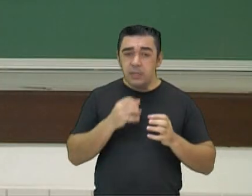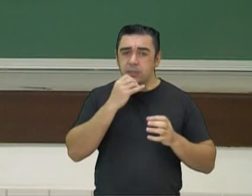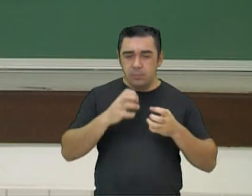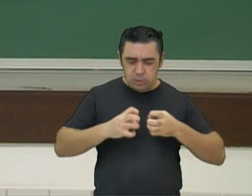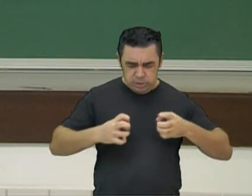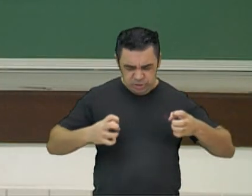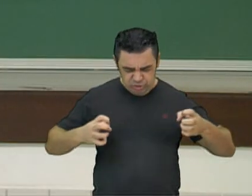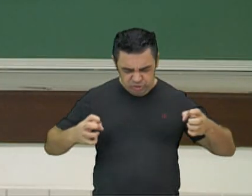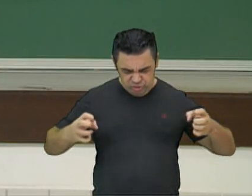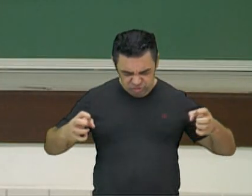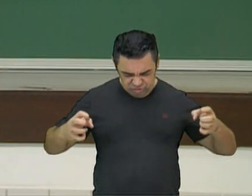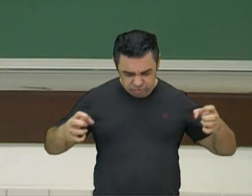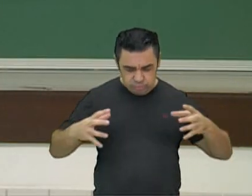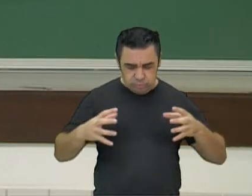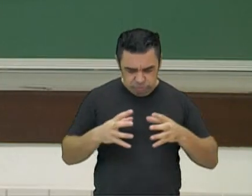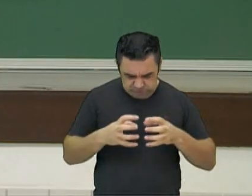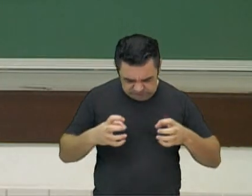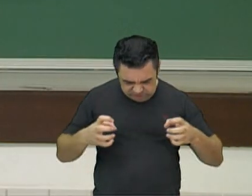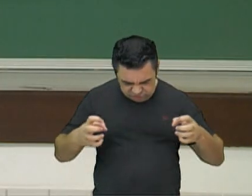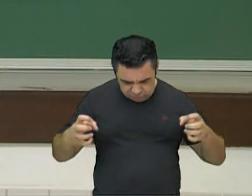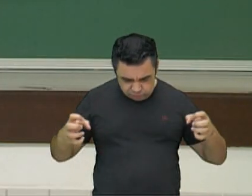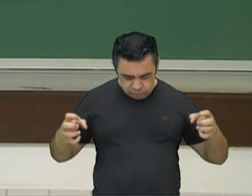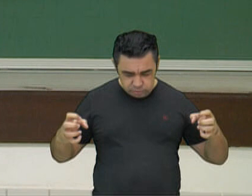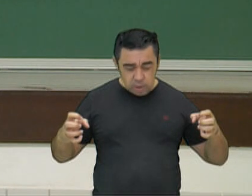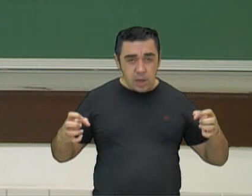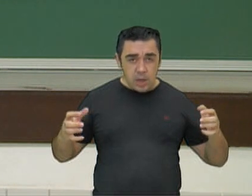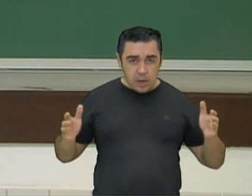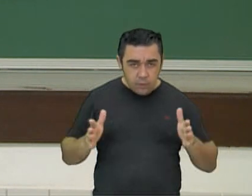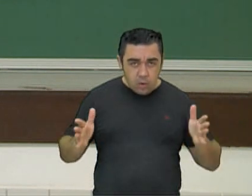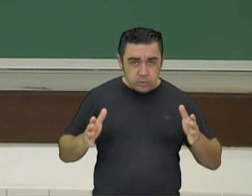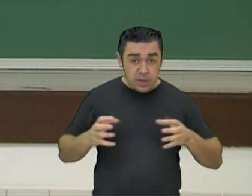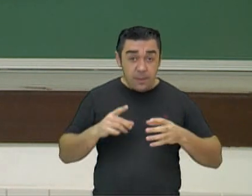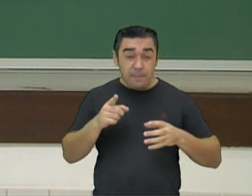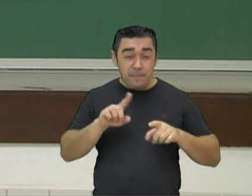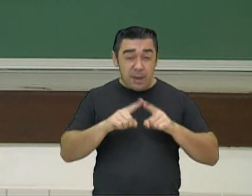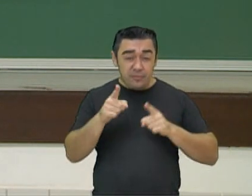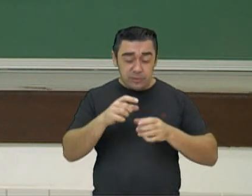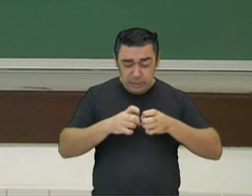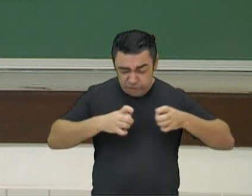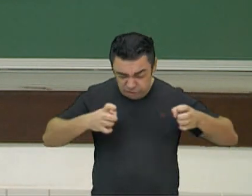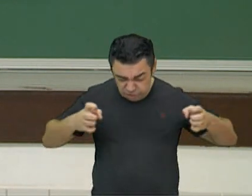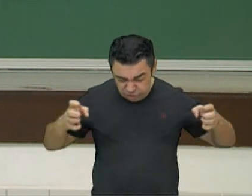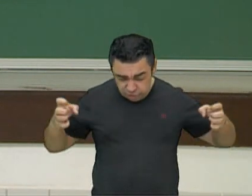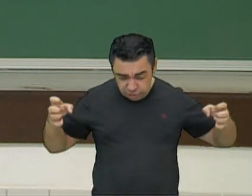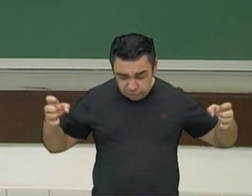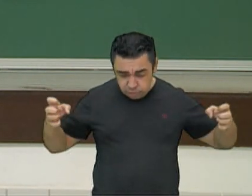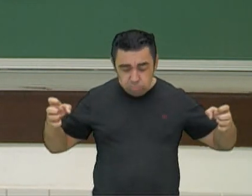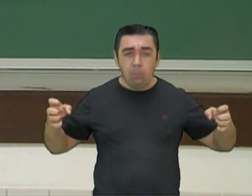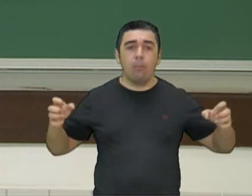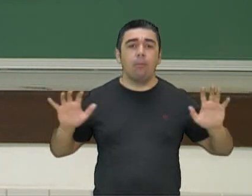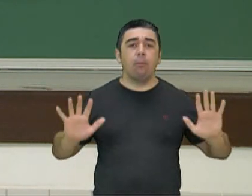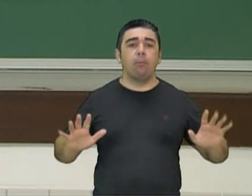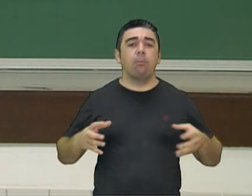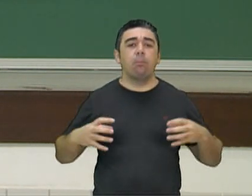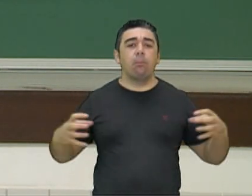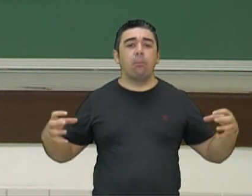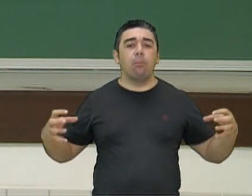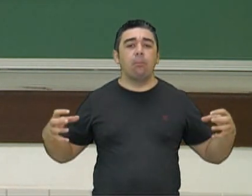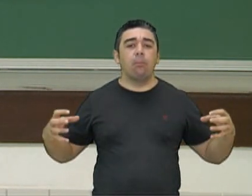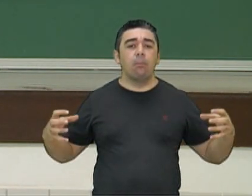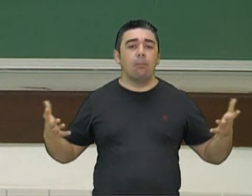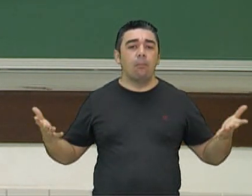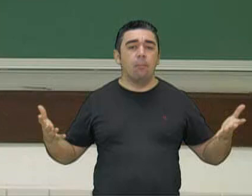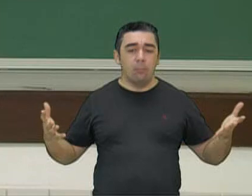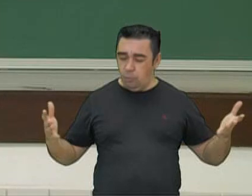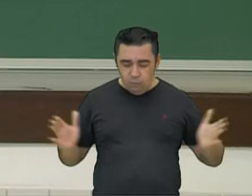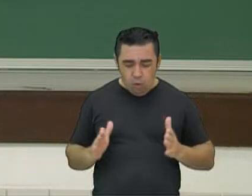esticasse ela, certo? Esticasse, ela vai voltar. Você estica tanto ela que ela não volta mais para a sua situação original,